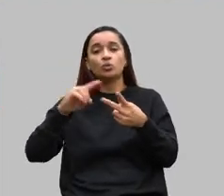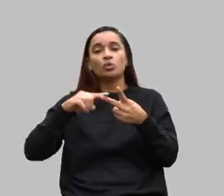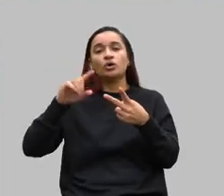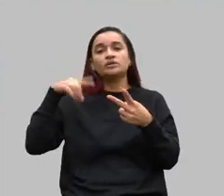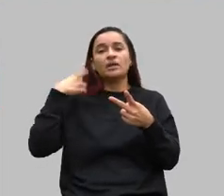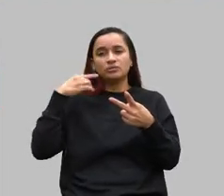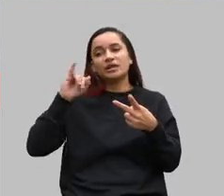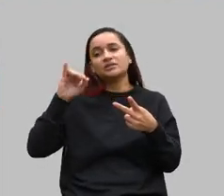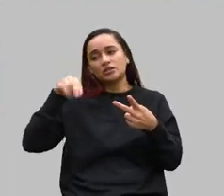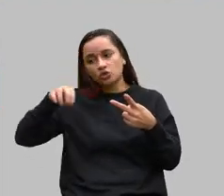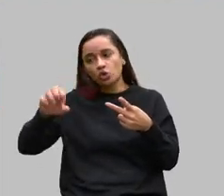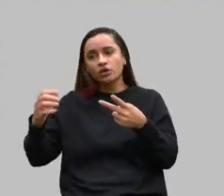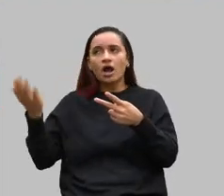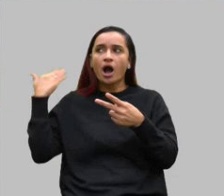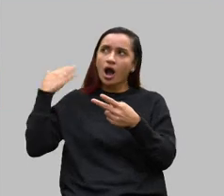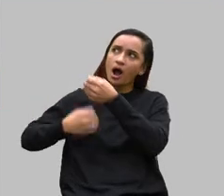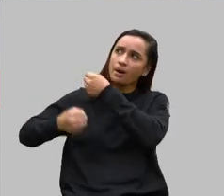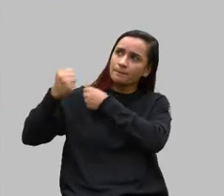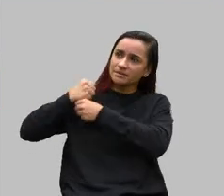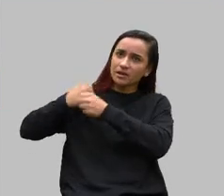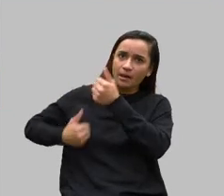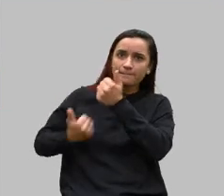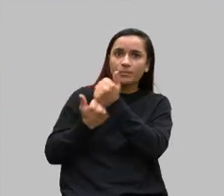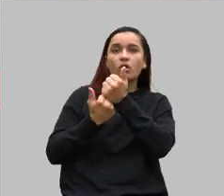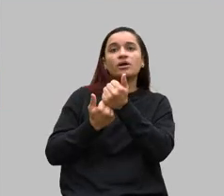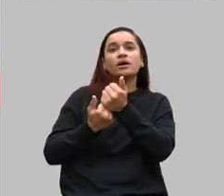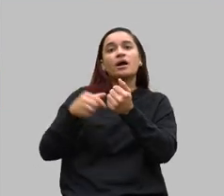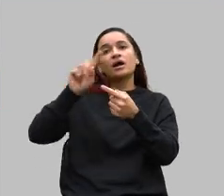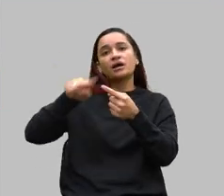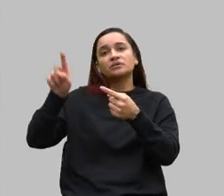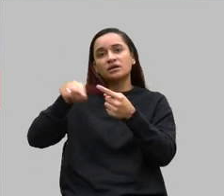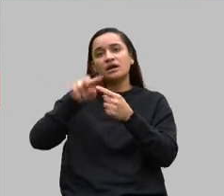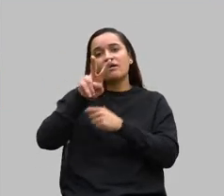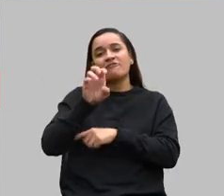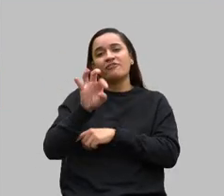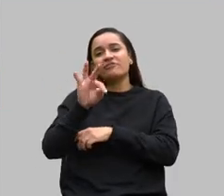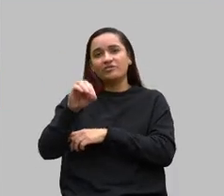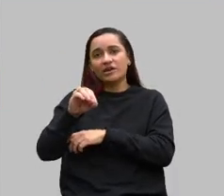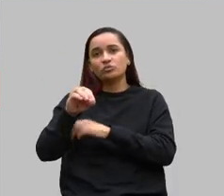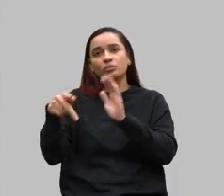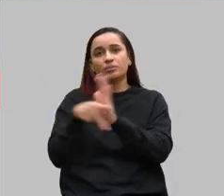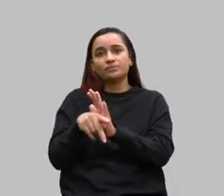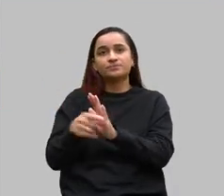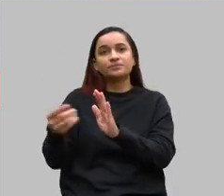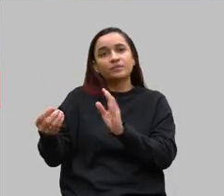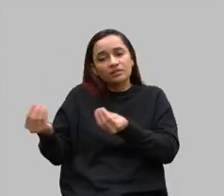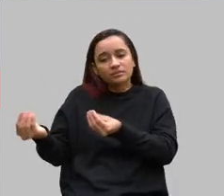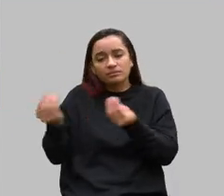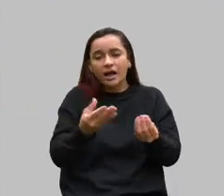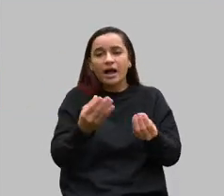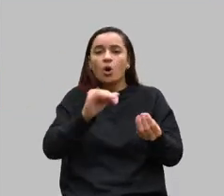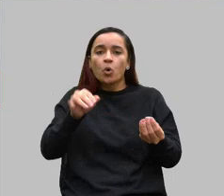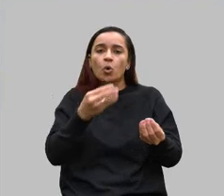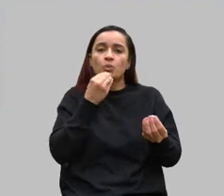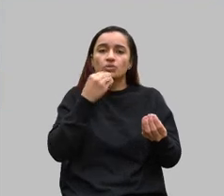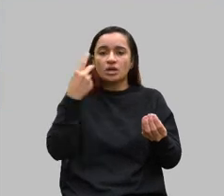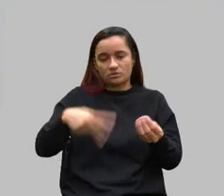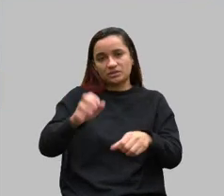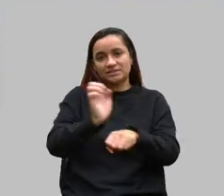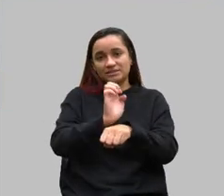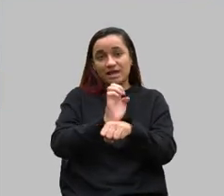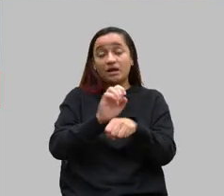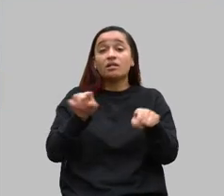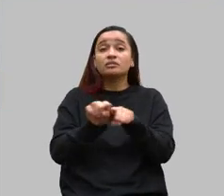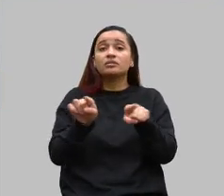votado lá no final do ano passado né pela derrubada do veto né que traz esse essa oportunidade ía pro nosso estado cumprimento aqui nosso sempre